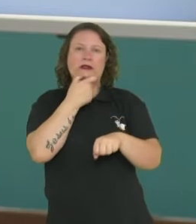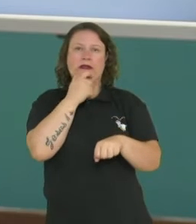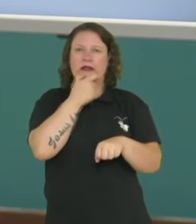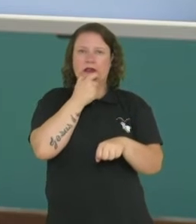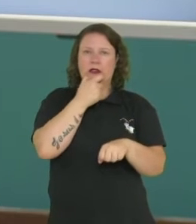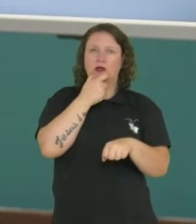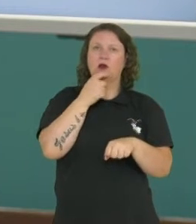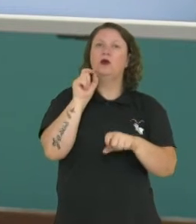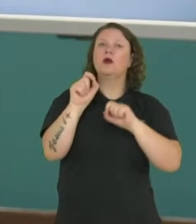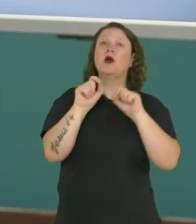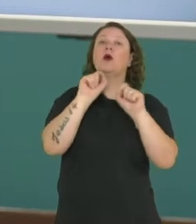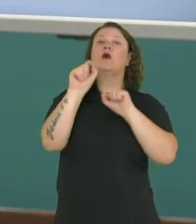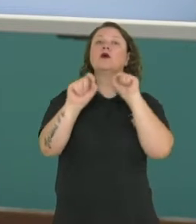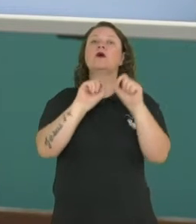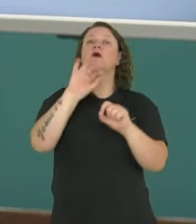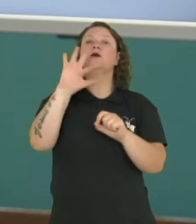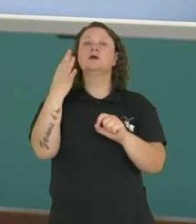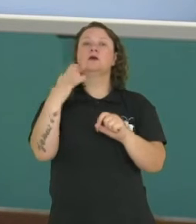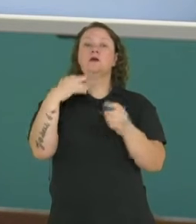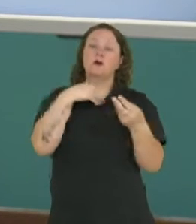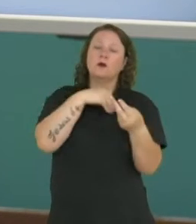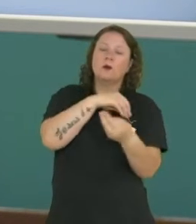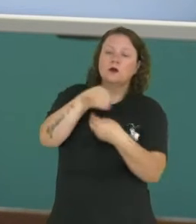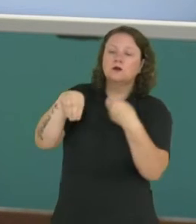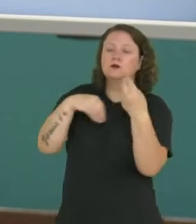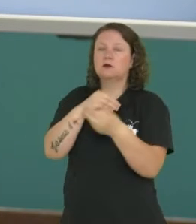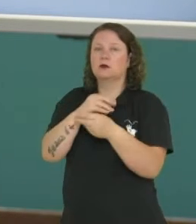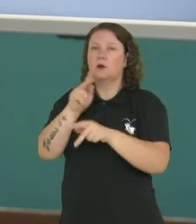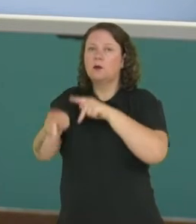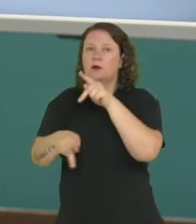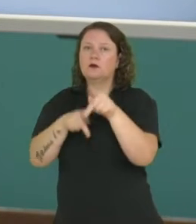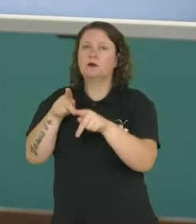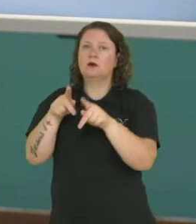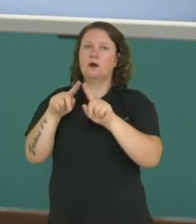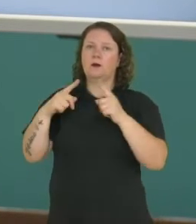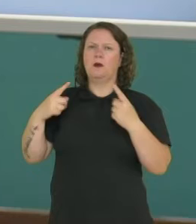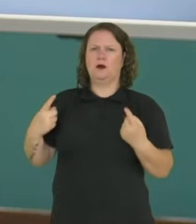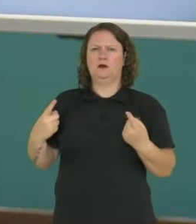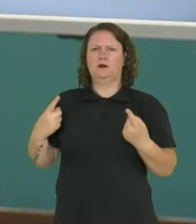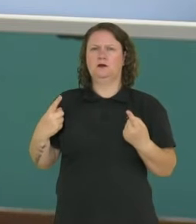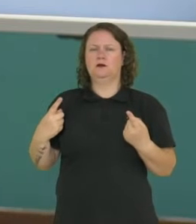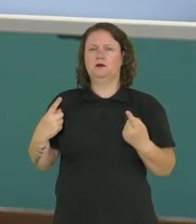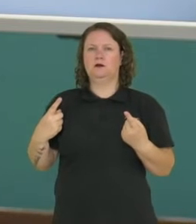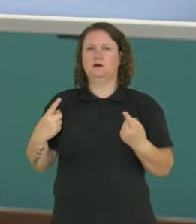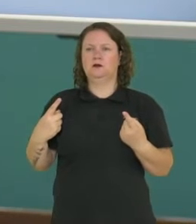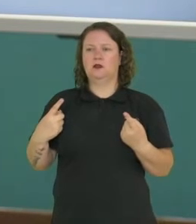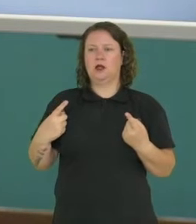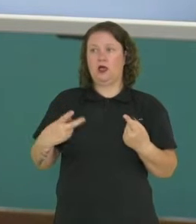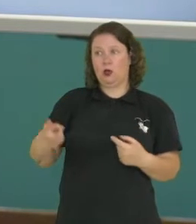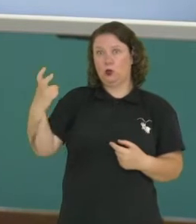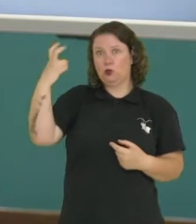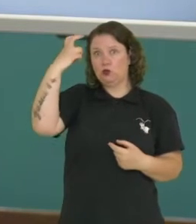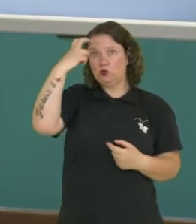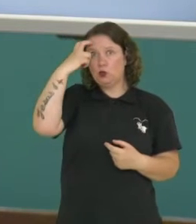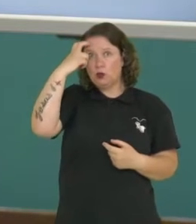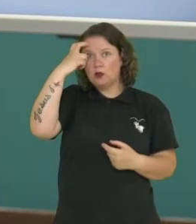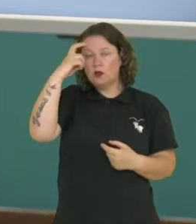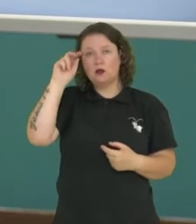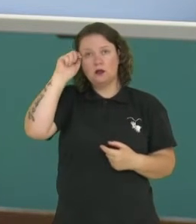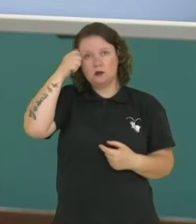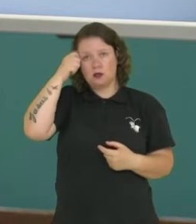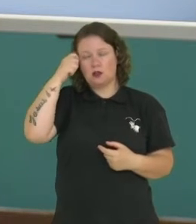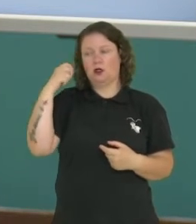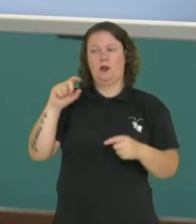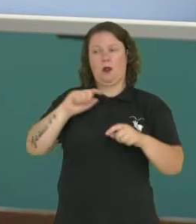a população, no sentido de fazendo parte da população, mas sem se misturar com a etnia negra no continente.